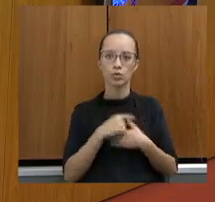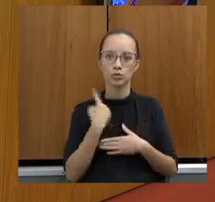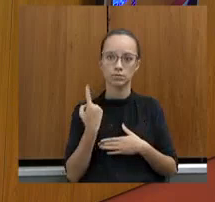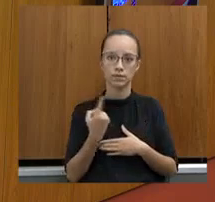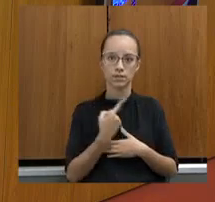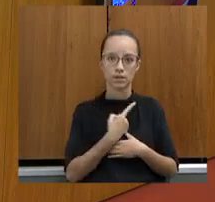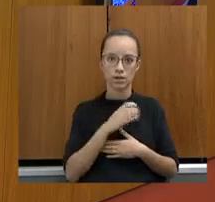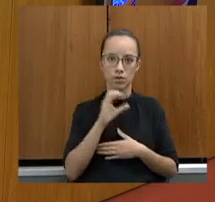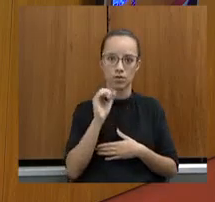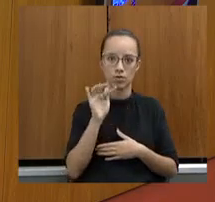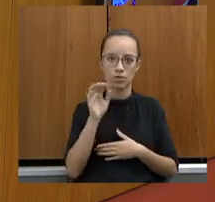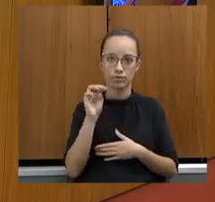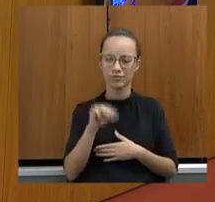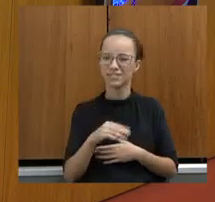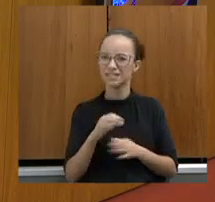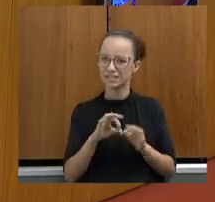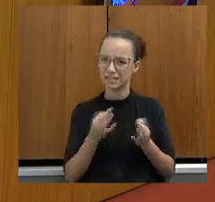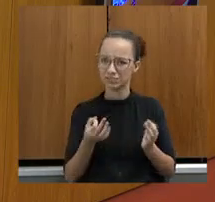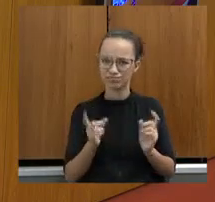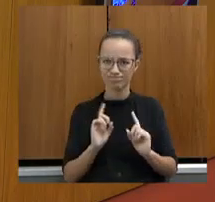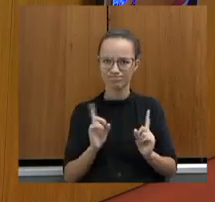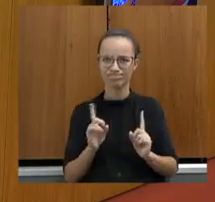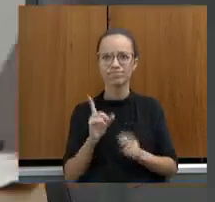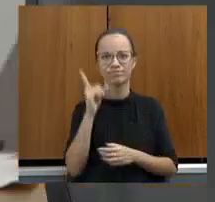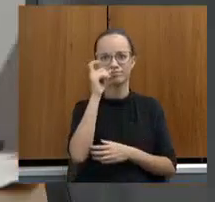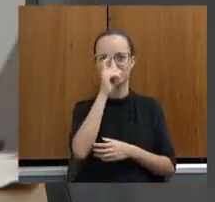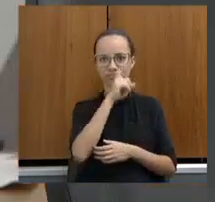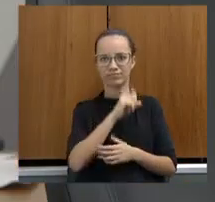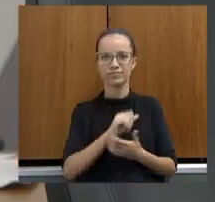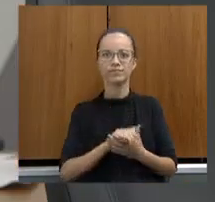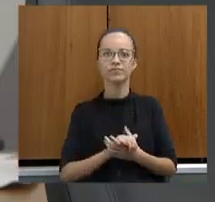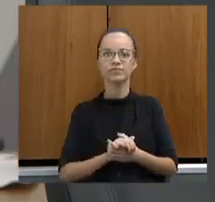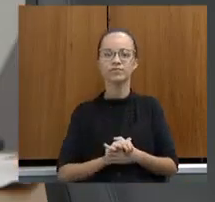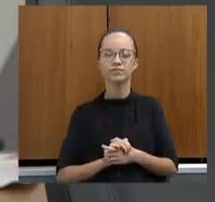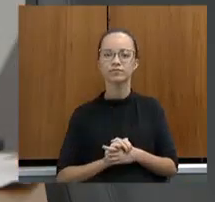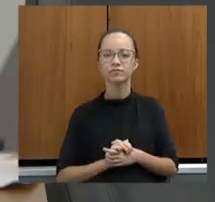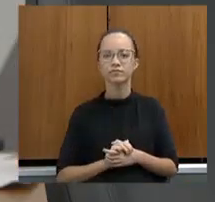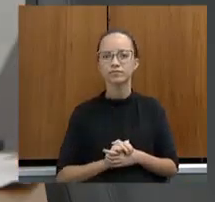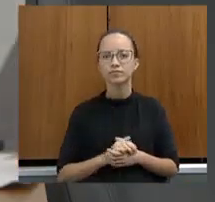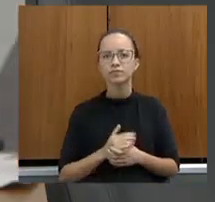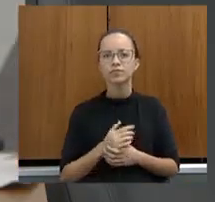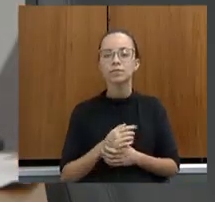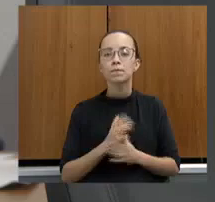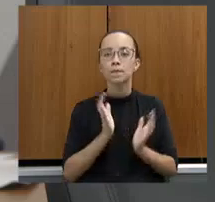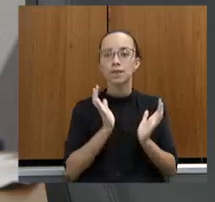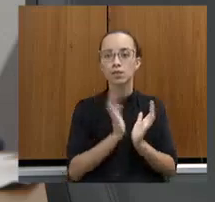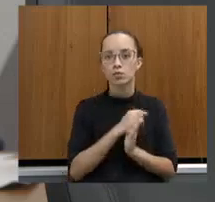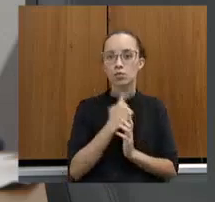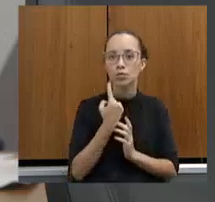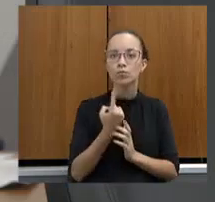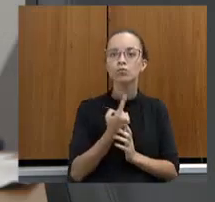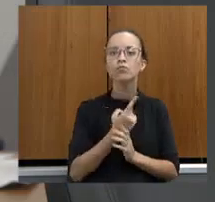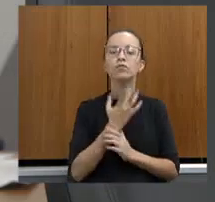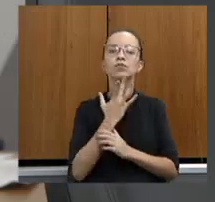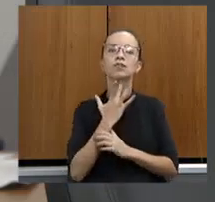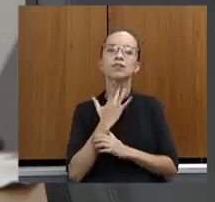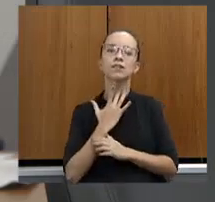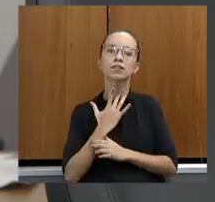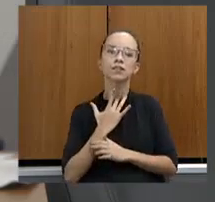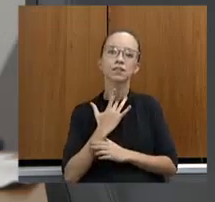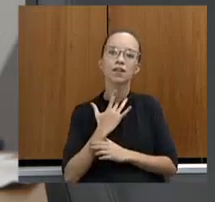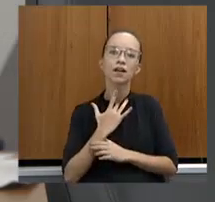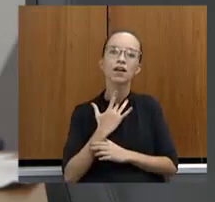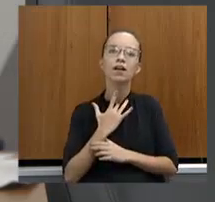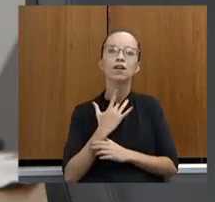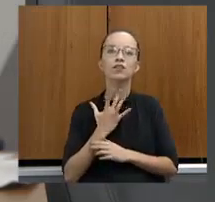cofin ele nem sempre é simples né ele sempre é um papel complexo e da nossa parte não é nenhuma vontade nem intenção de ter o